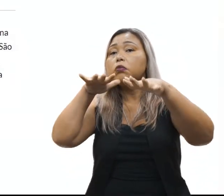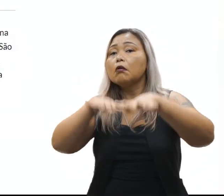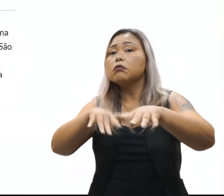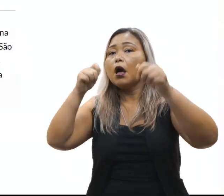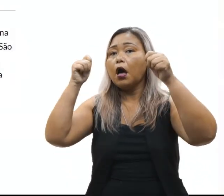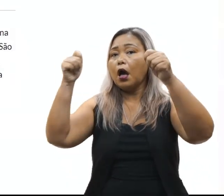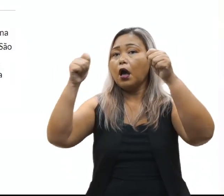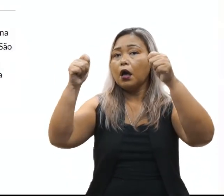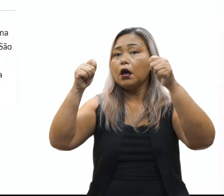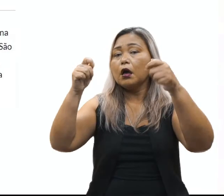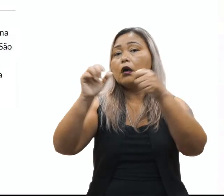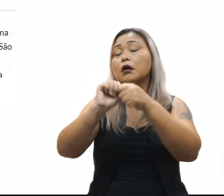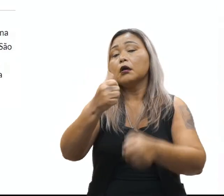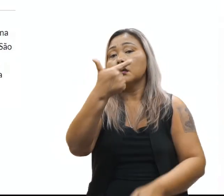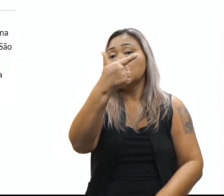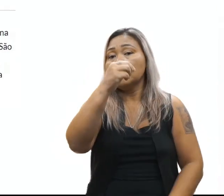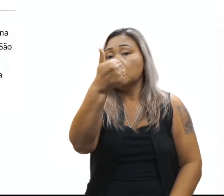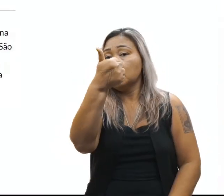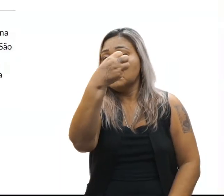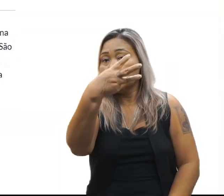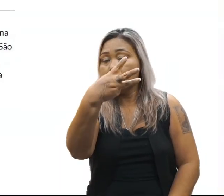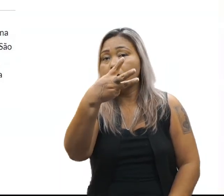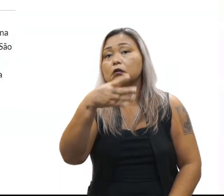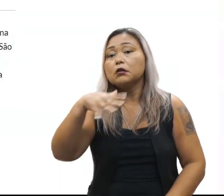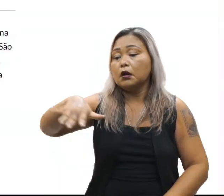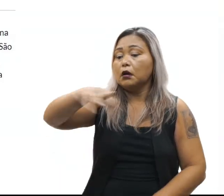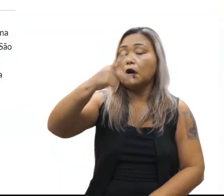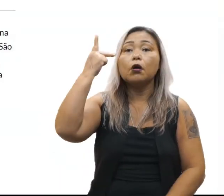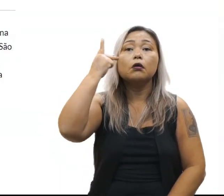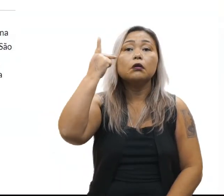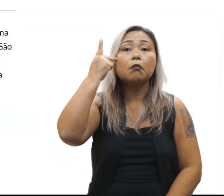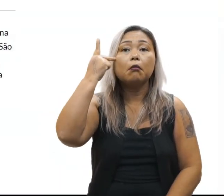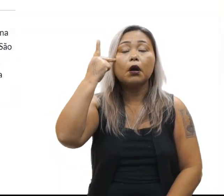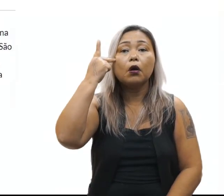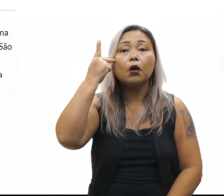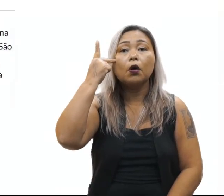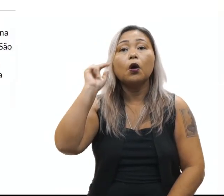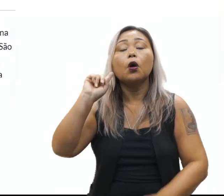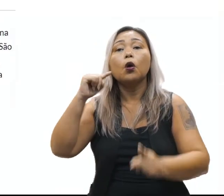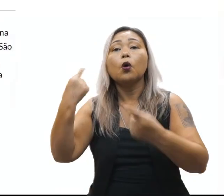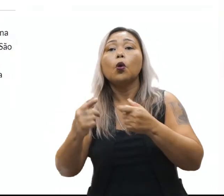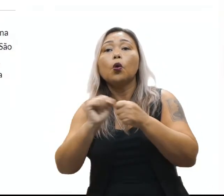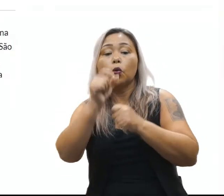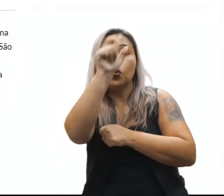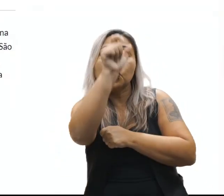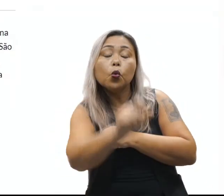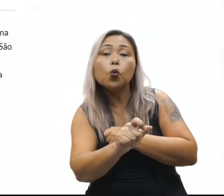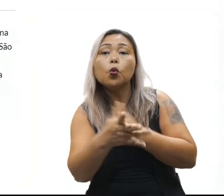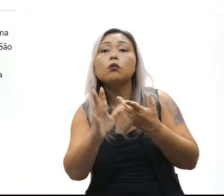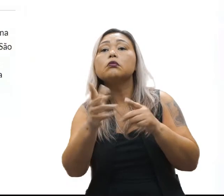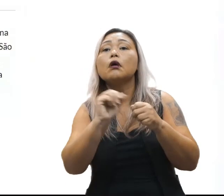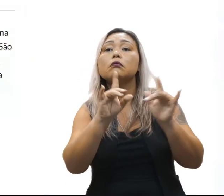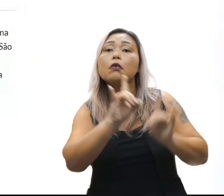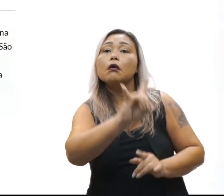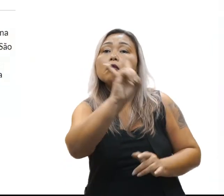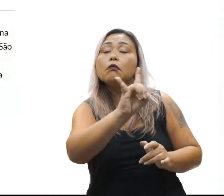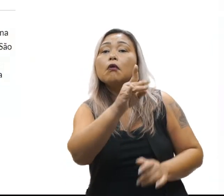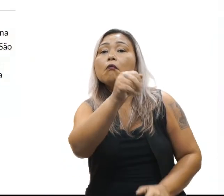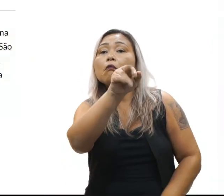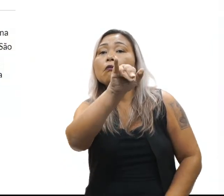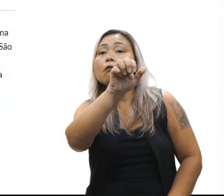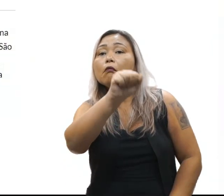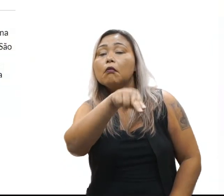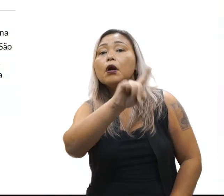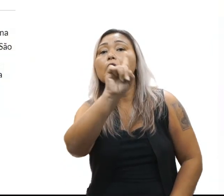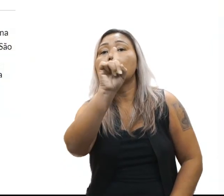né, em 2013, na região paulista de São Paulo, contra a morte de um menino boliviano chamado Brian